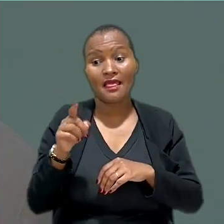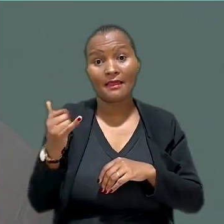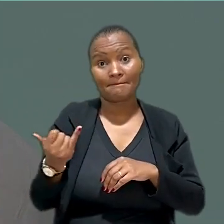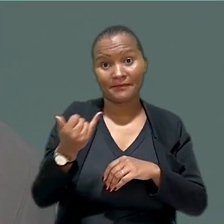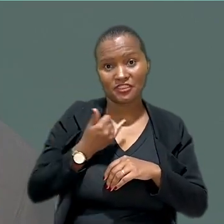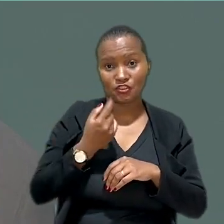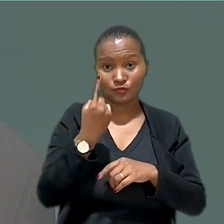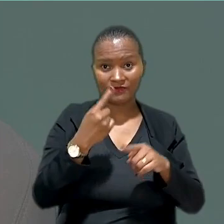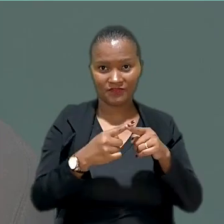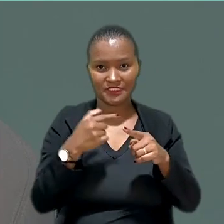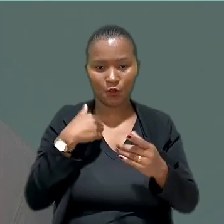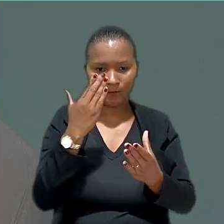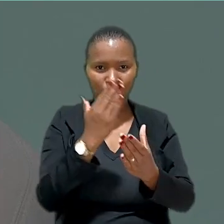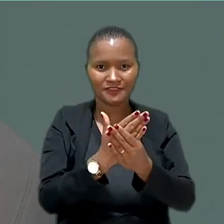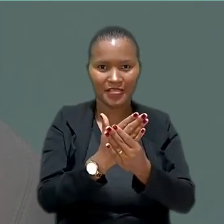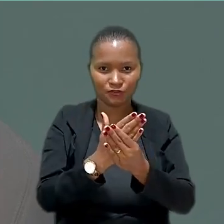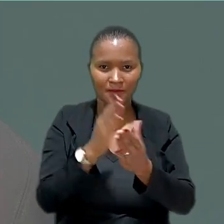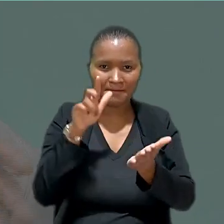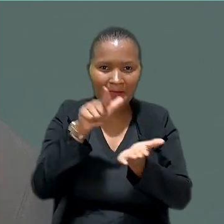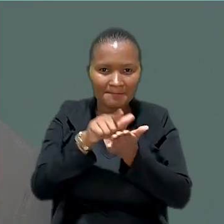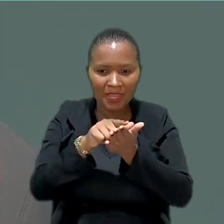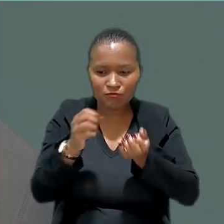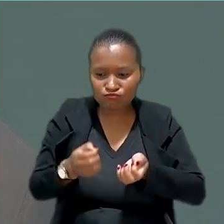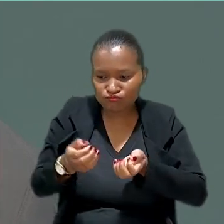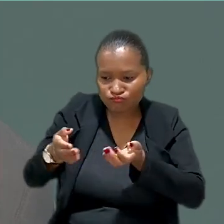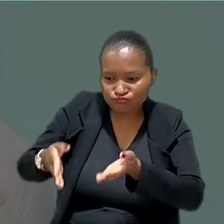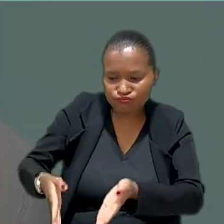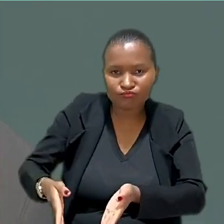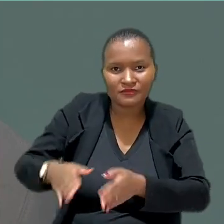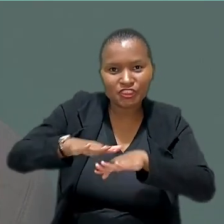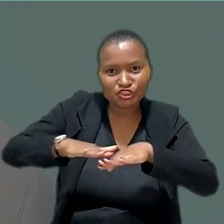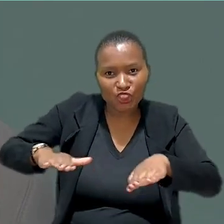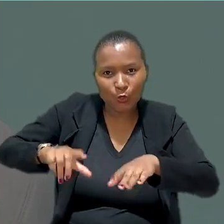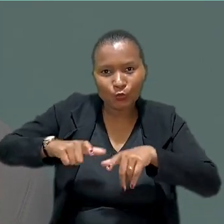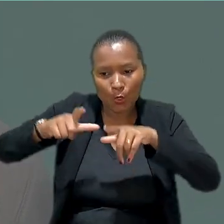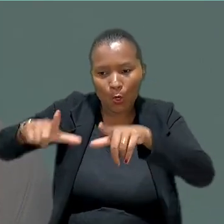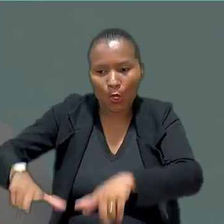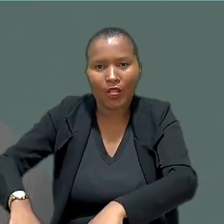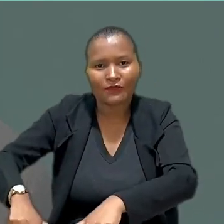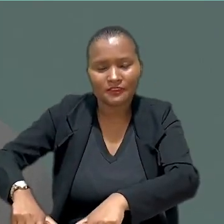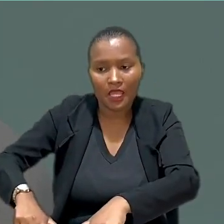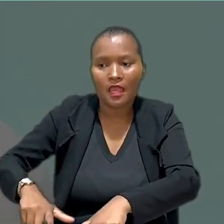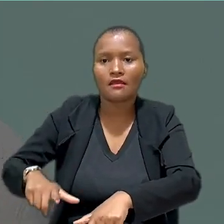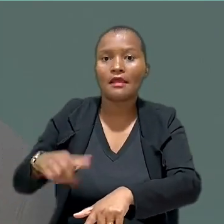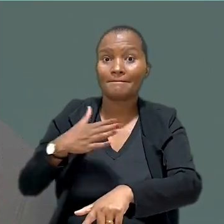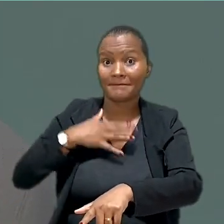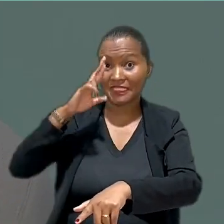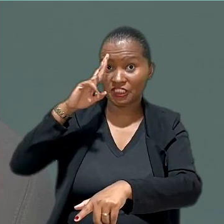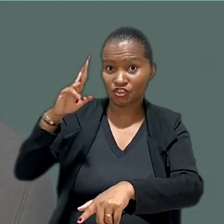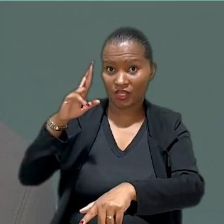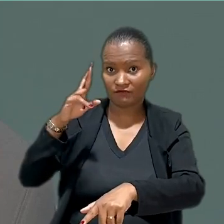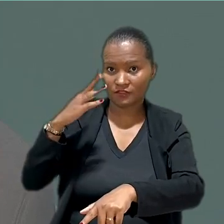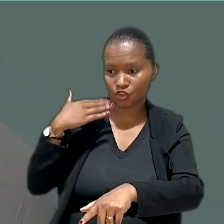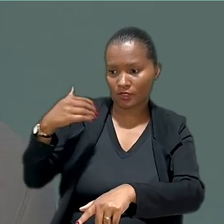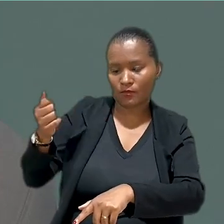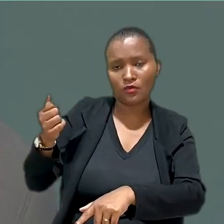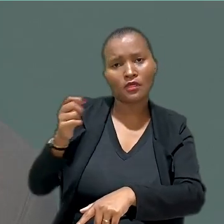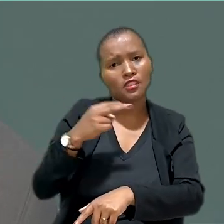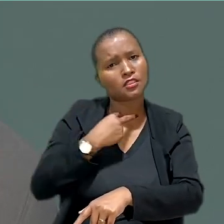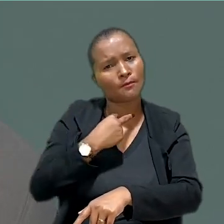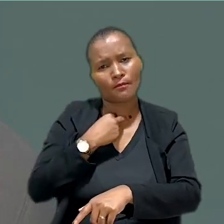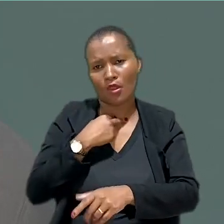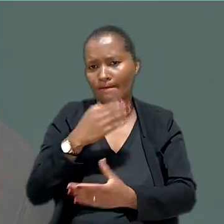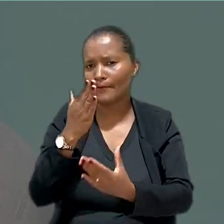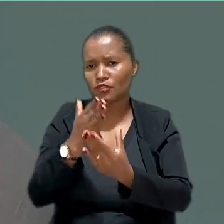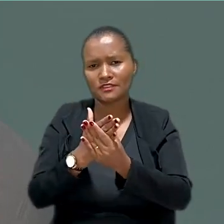colocando o processo de alguém no chão, para poder arrumar a minha mesa, os autos do processo no chão, ela me chamou e disse carinhosamente que lá não se colocava processo